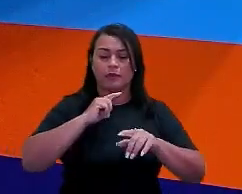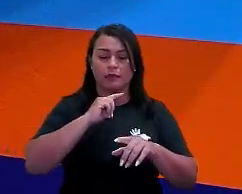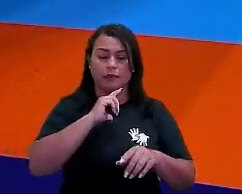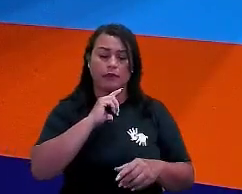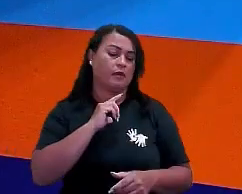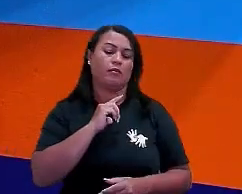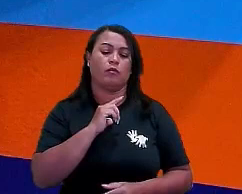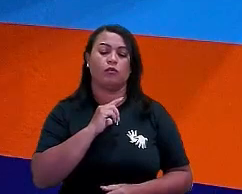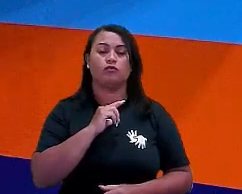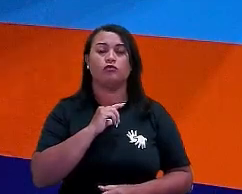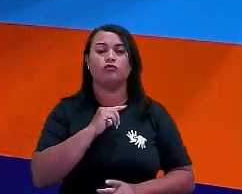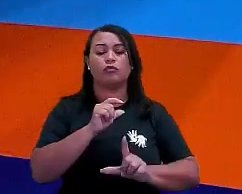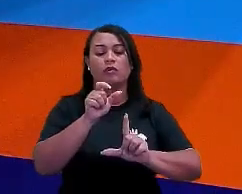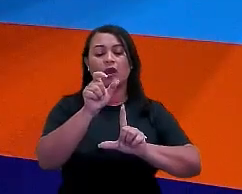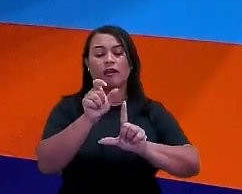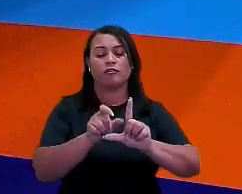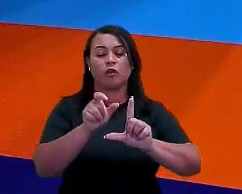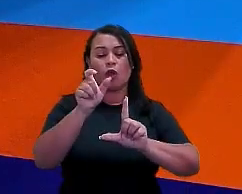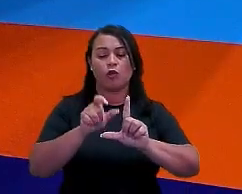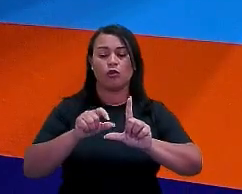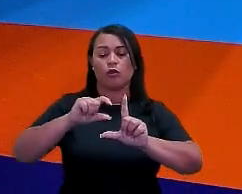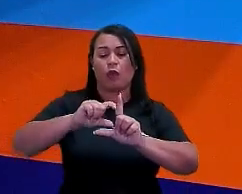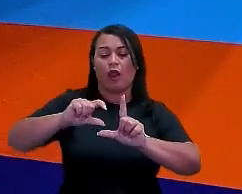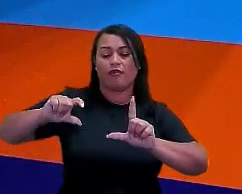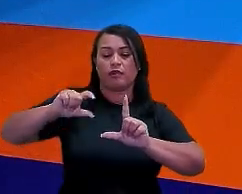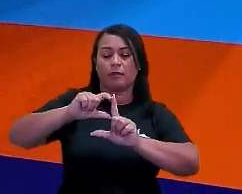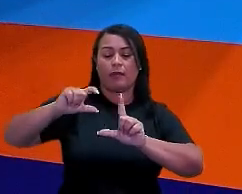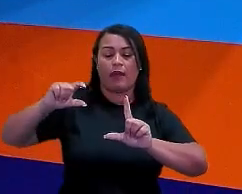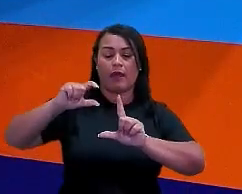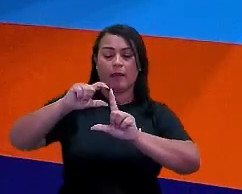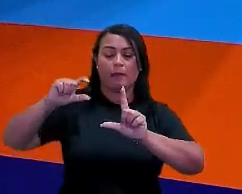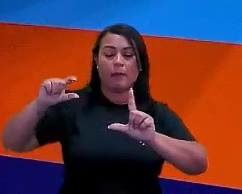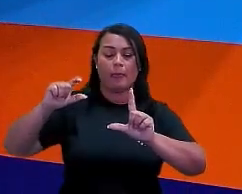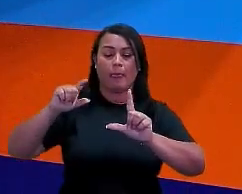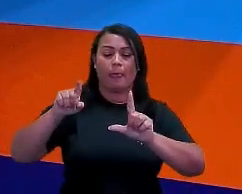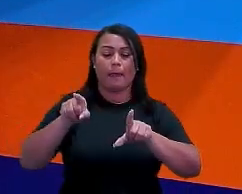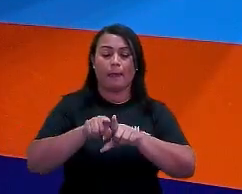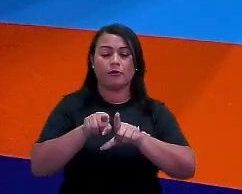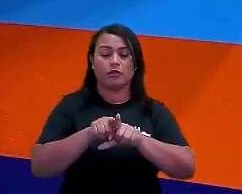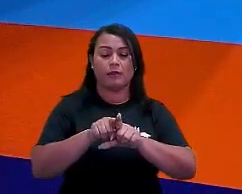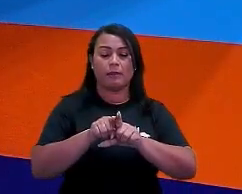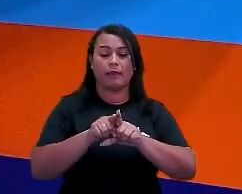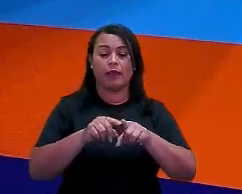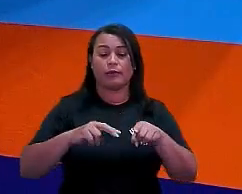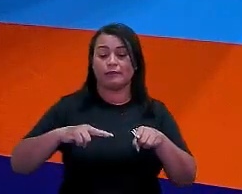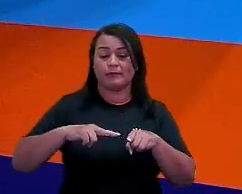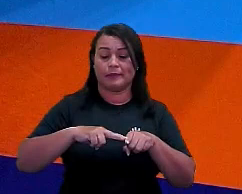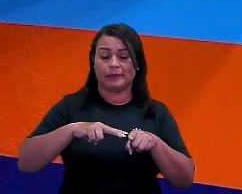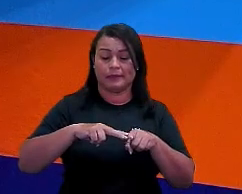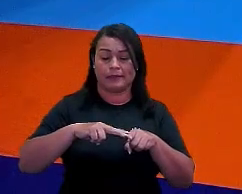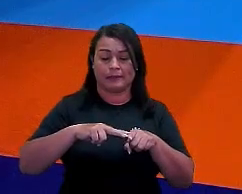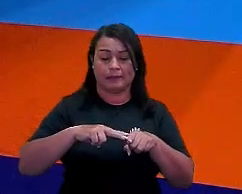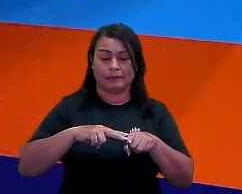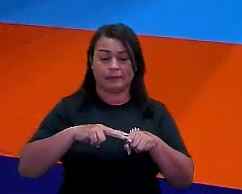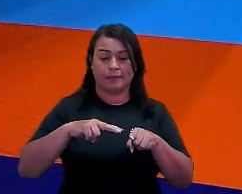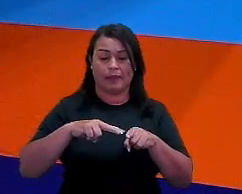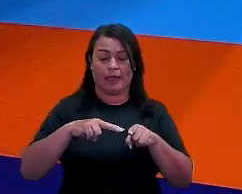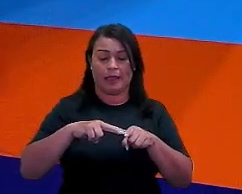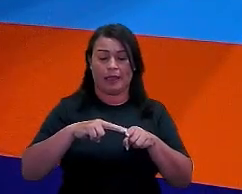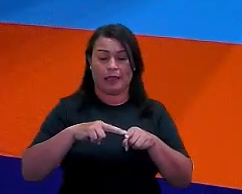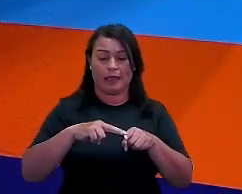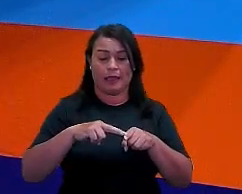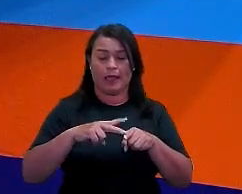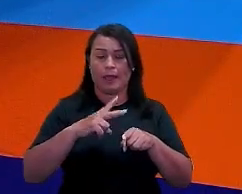tem gráfico de coluna, gráfico de barra, o gráfico de pizza, que é aquele